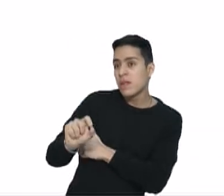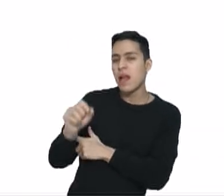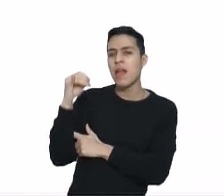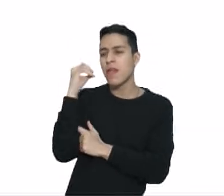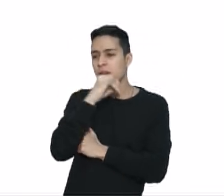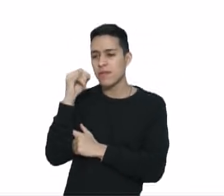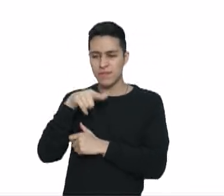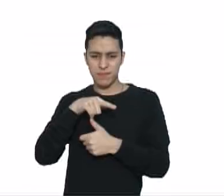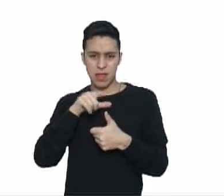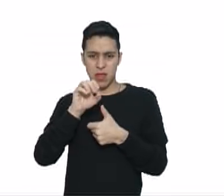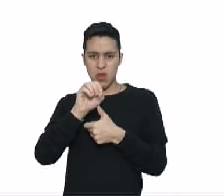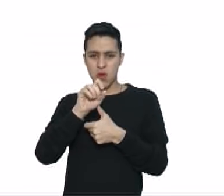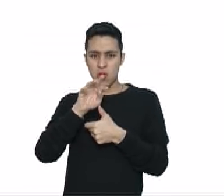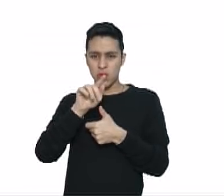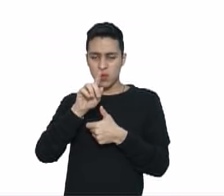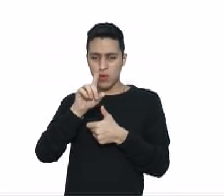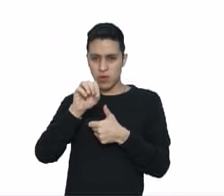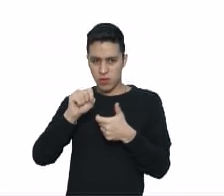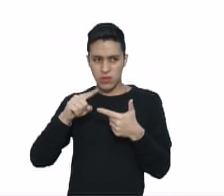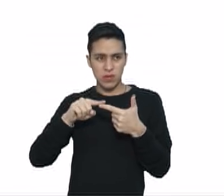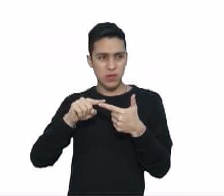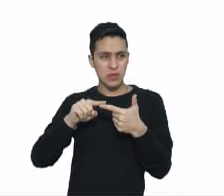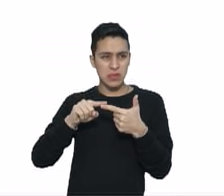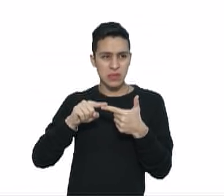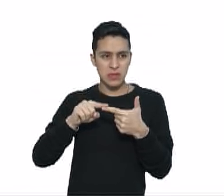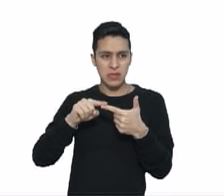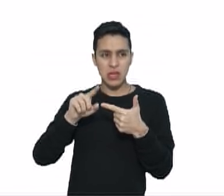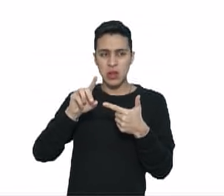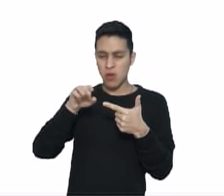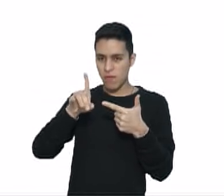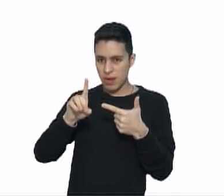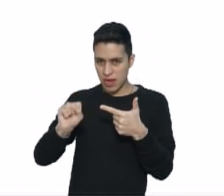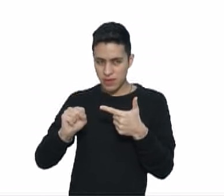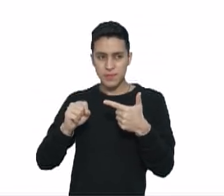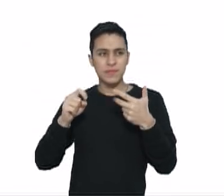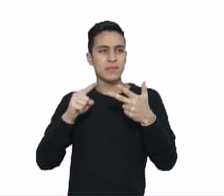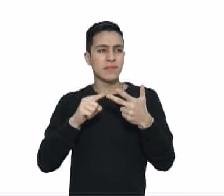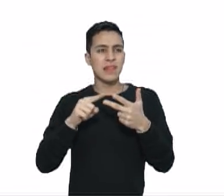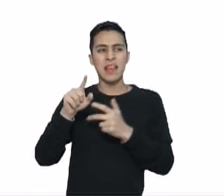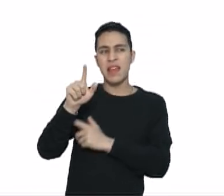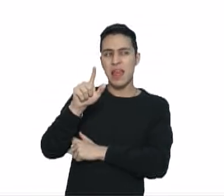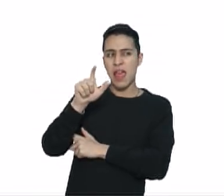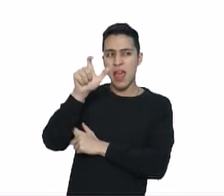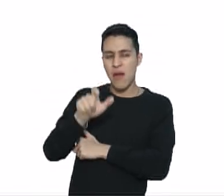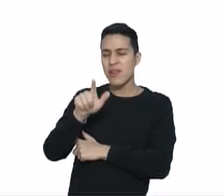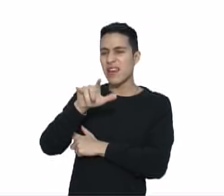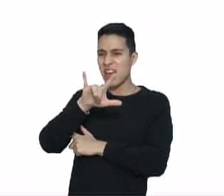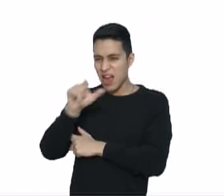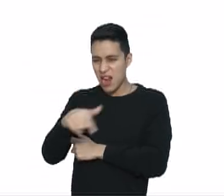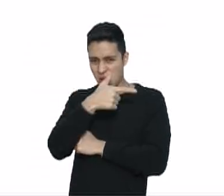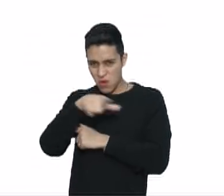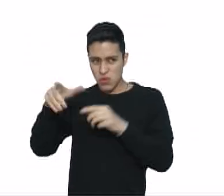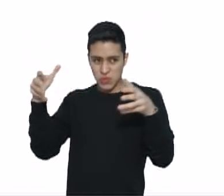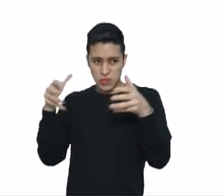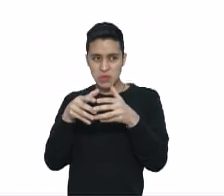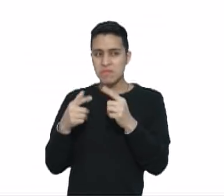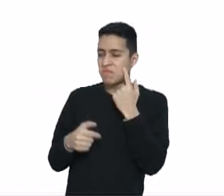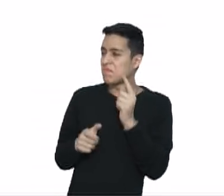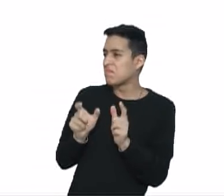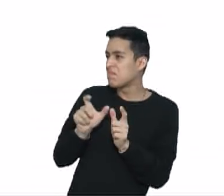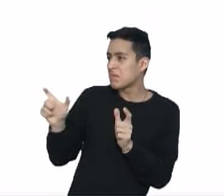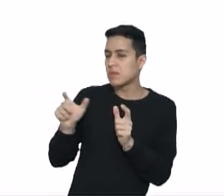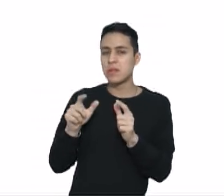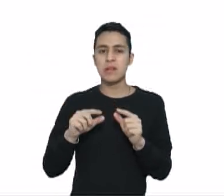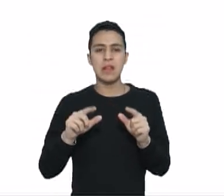ter ostrogodos e lombardos. Na Gália, visigodos, burgúndios, alamanos e francos. Na Península